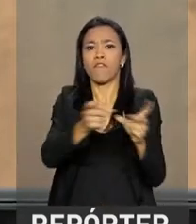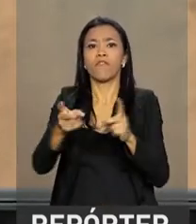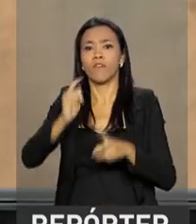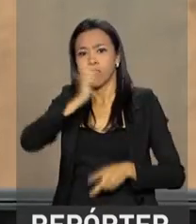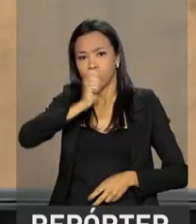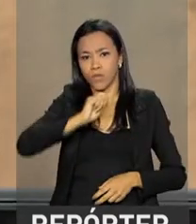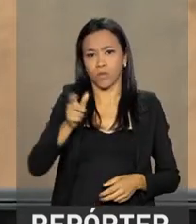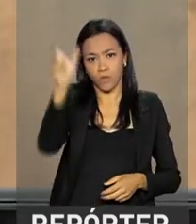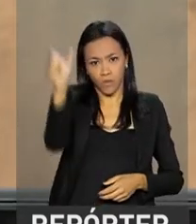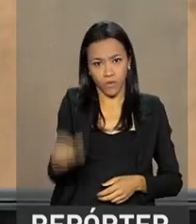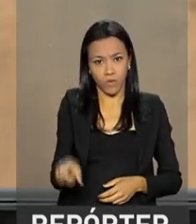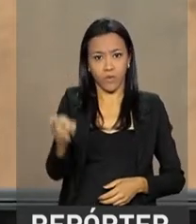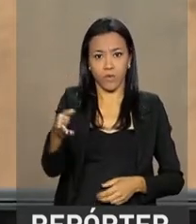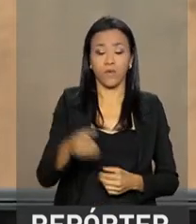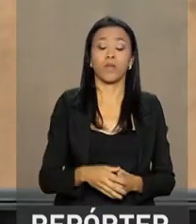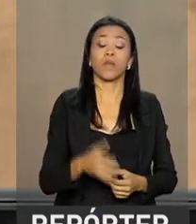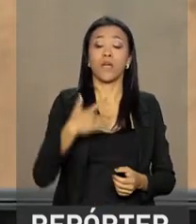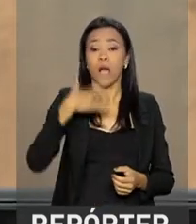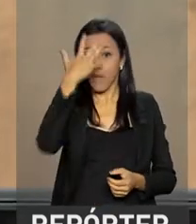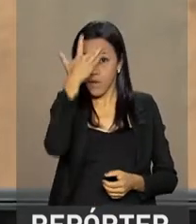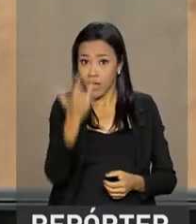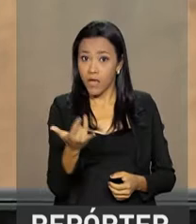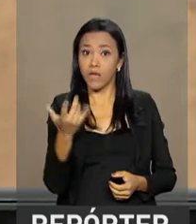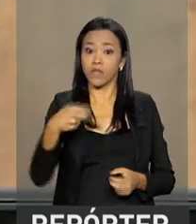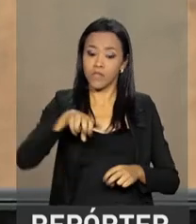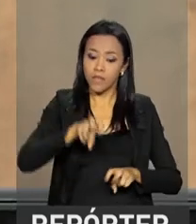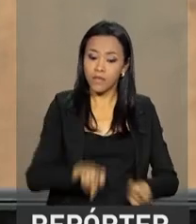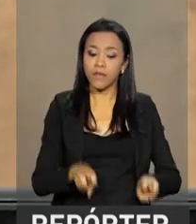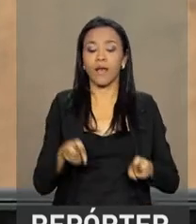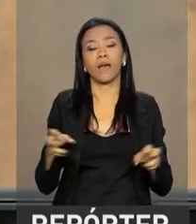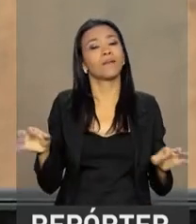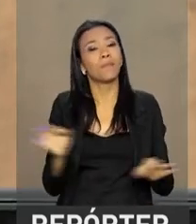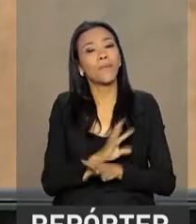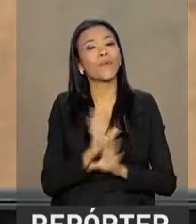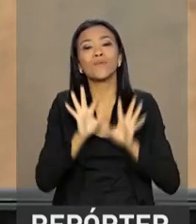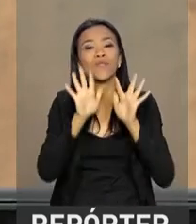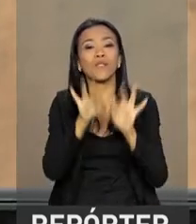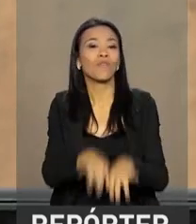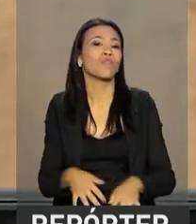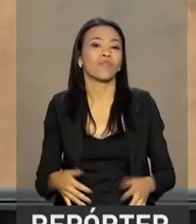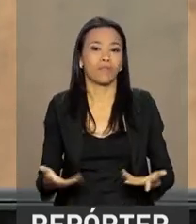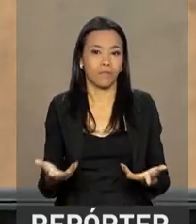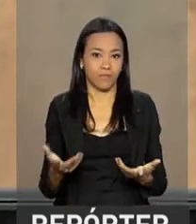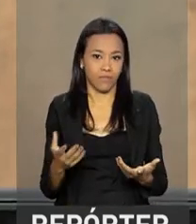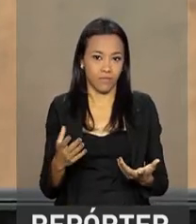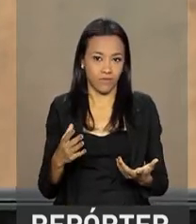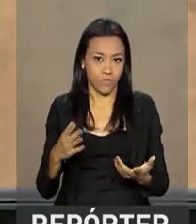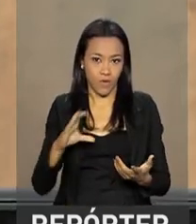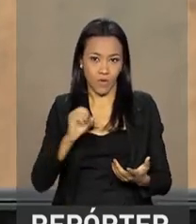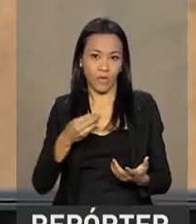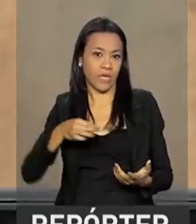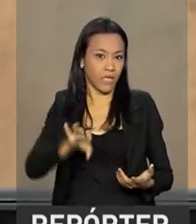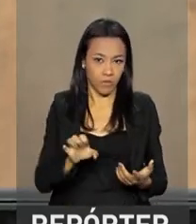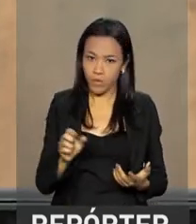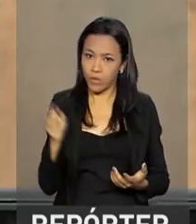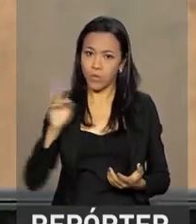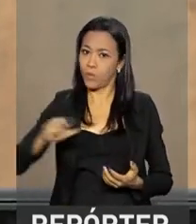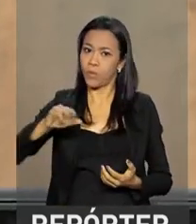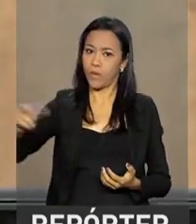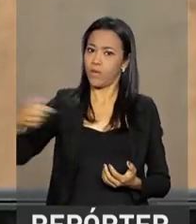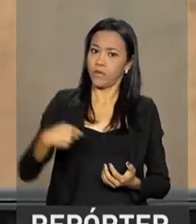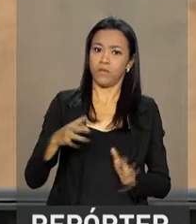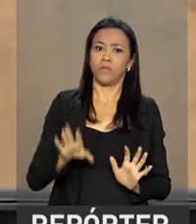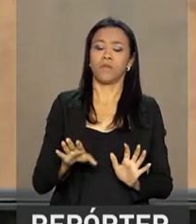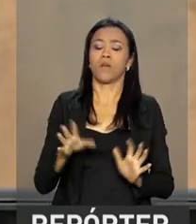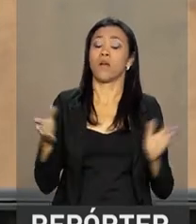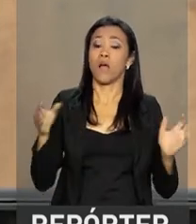uma operação hoje e amanhã mas sentados aqui e vemos que o crime organizado ele acabou não é isso agora é importante que a gente